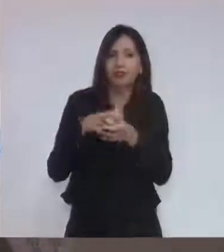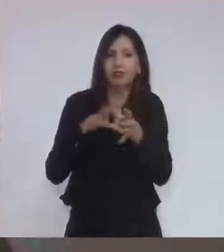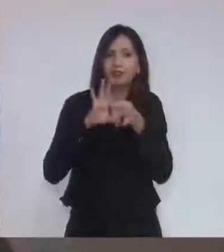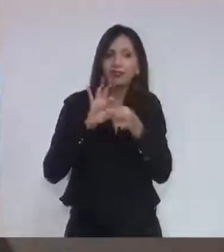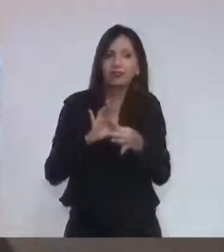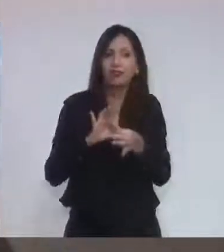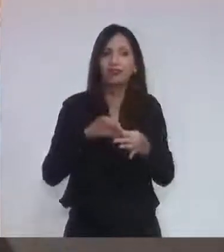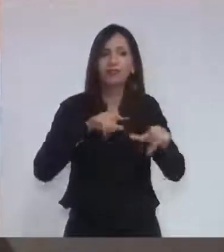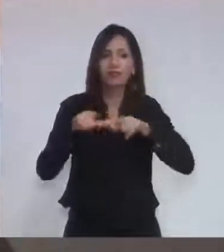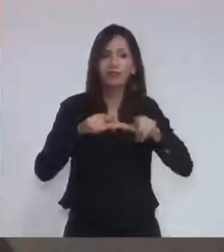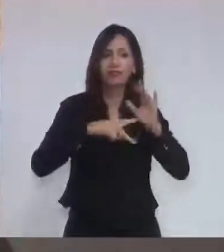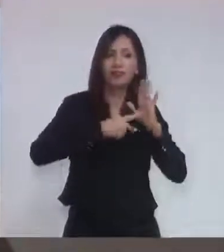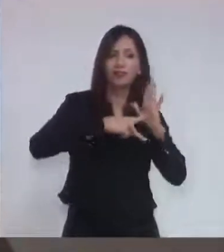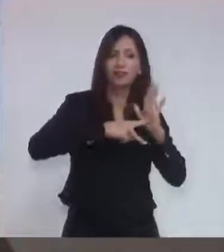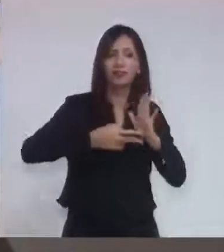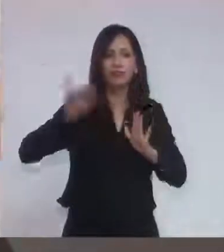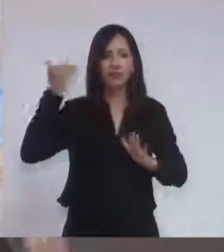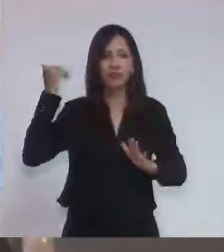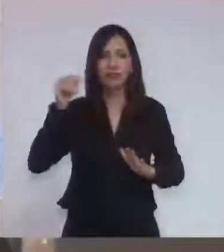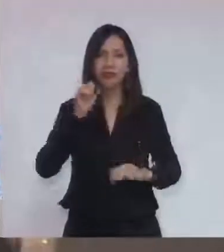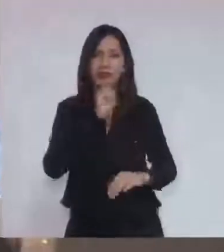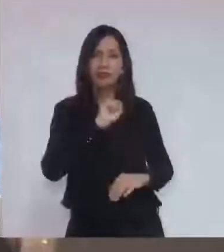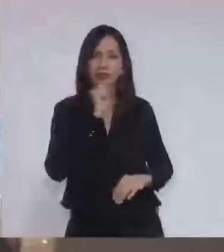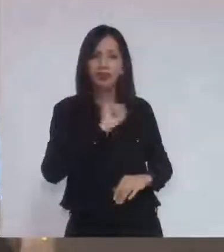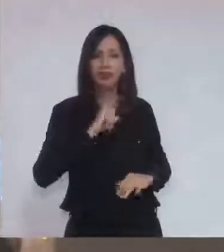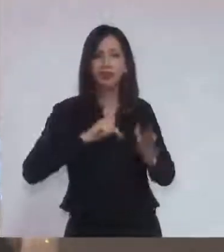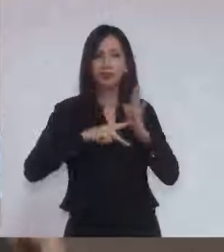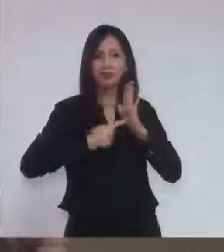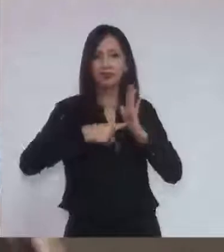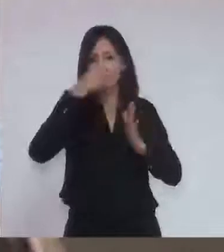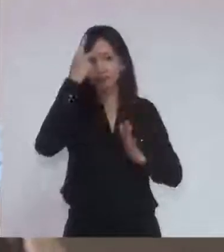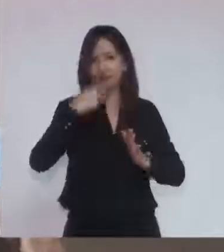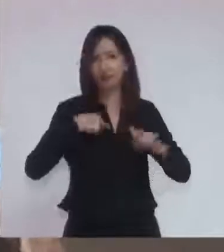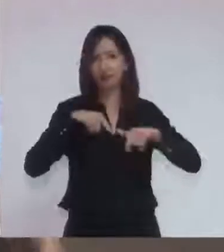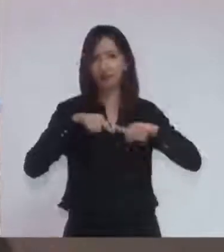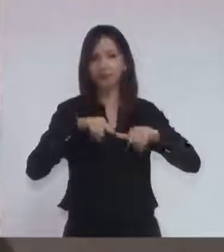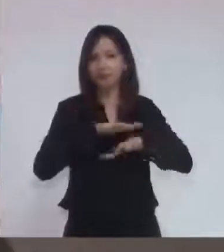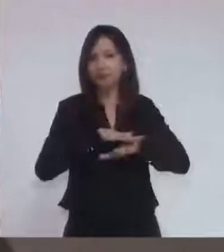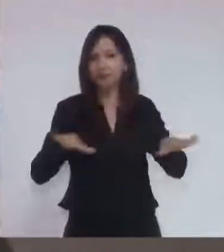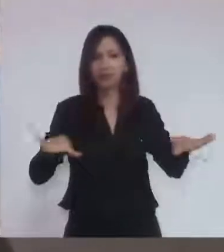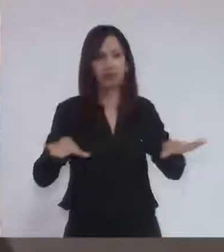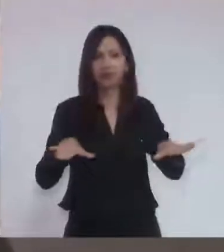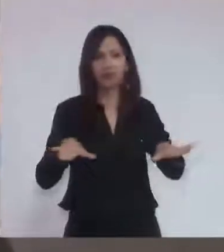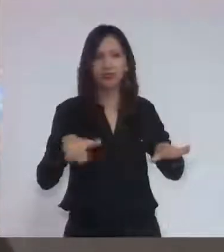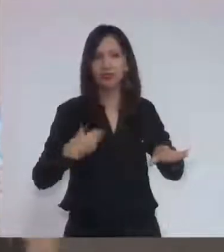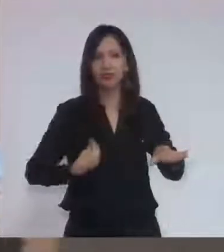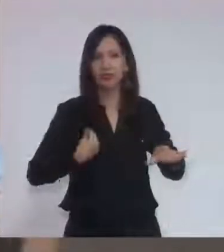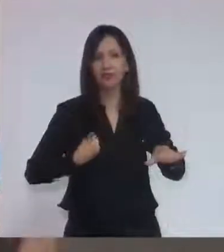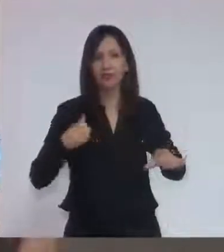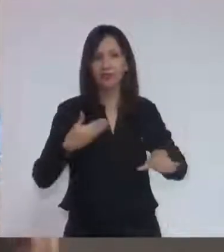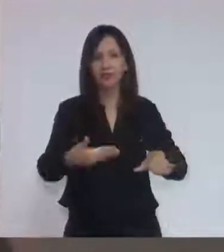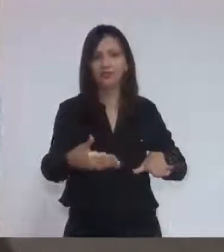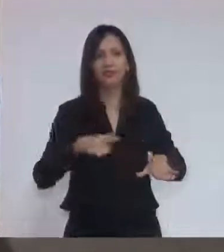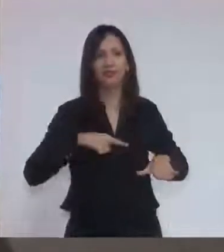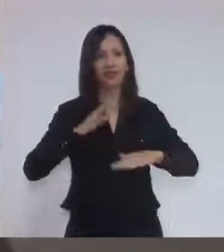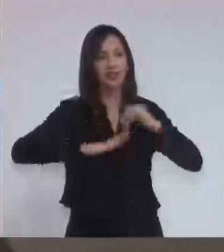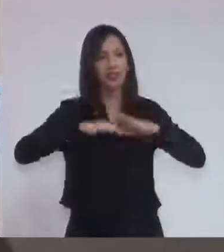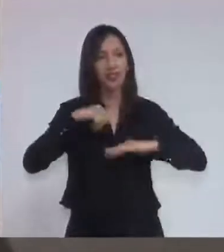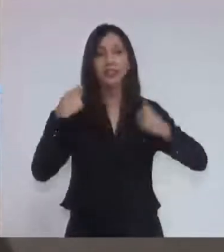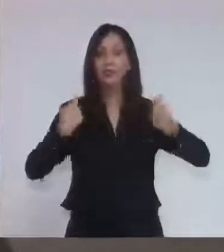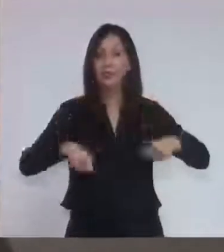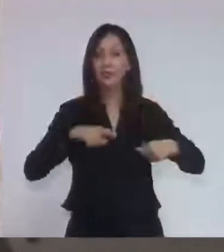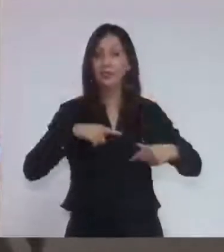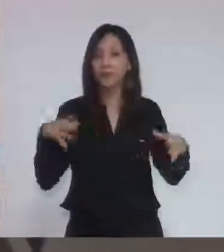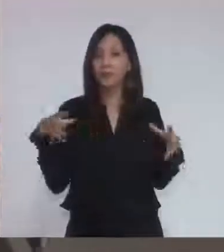modelo sindicato antigo, que o sindicato faz tudo por si só, não existe mais. A gente já vivencia isso na prática, não é? É necessário